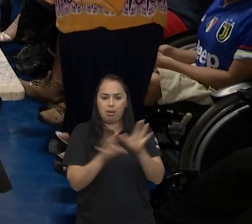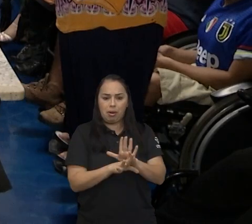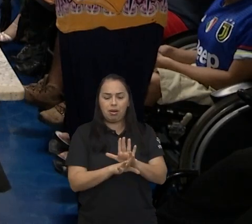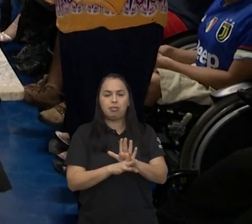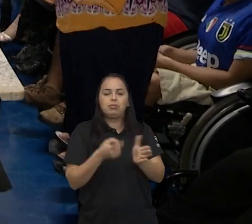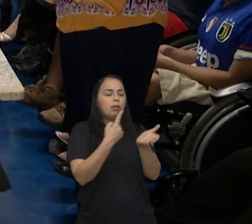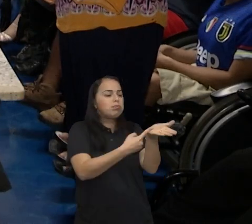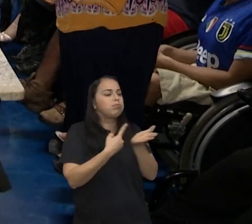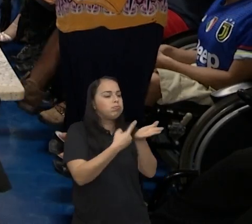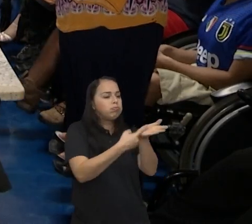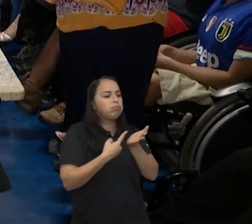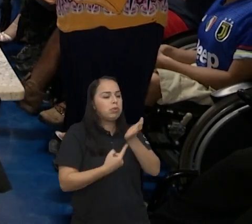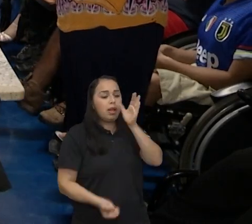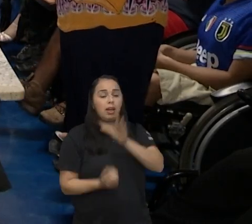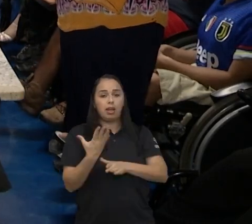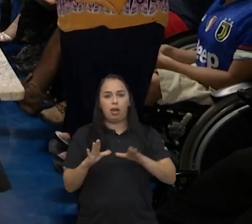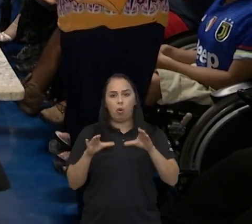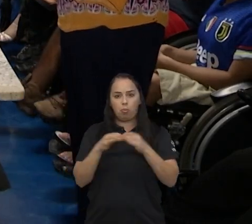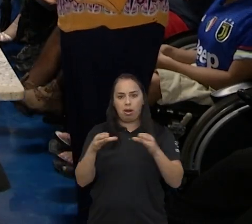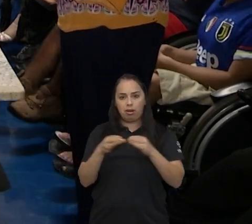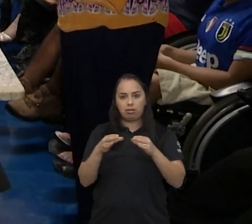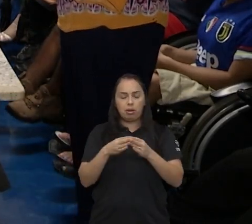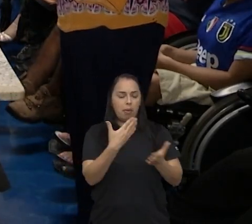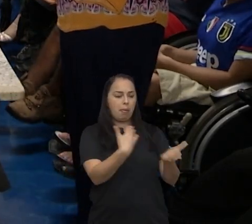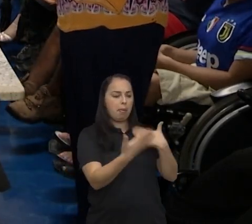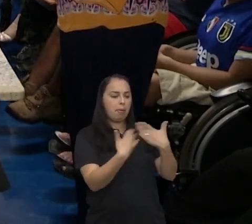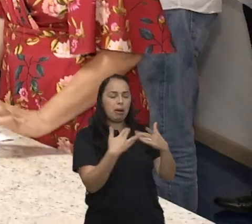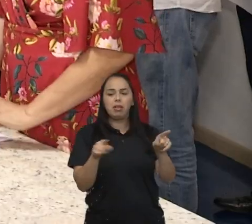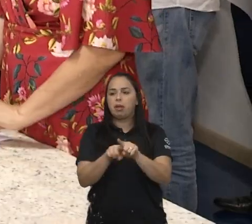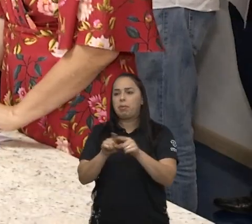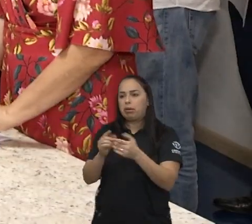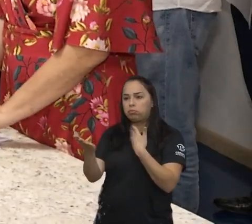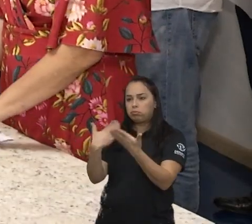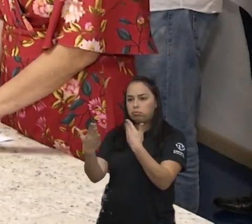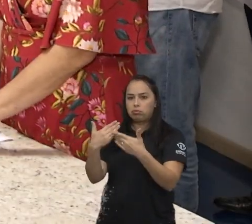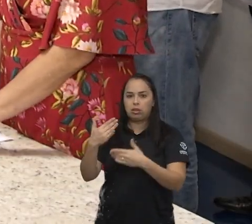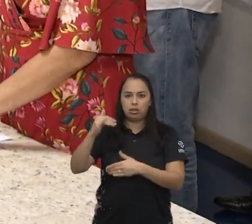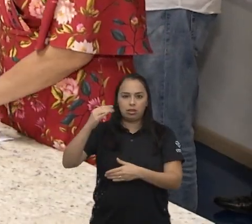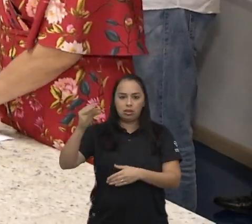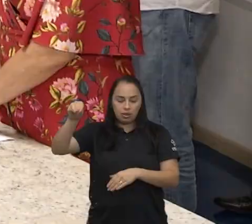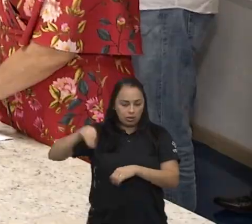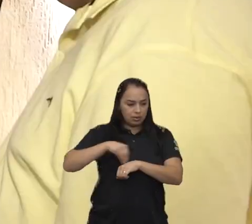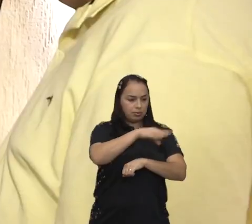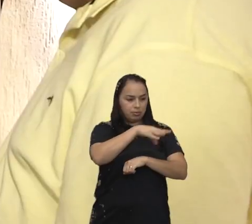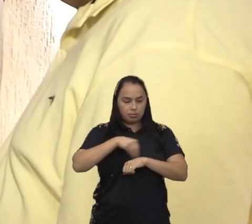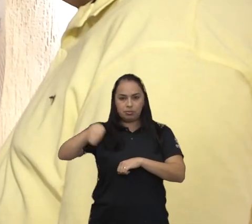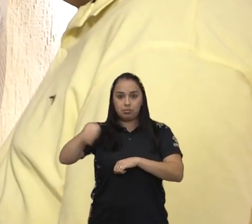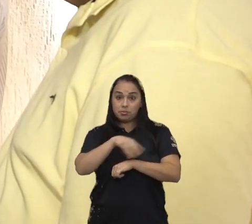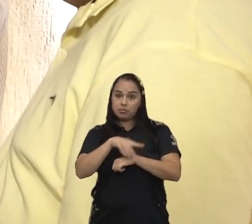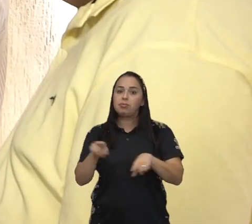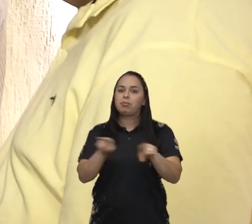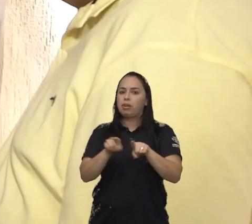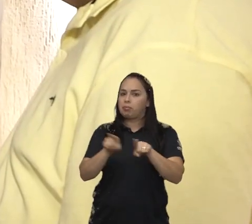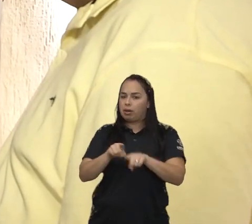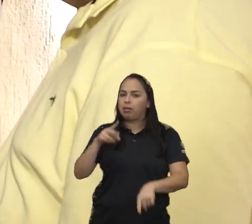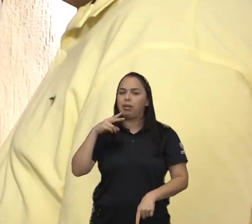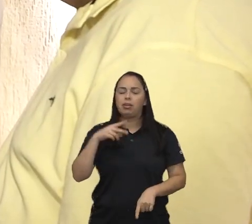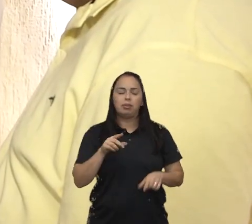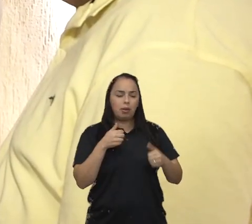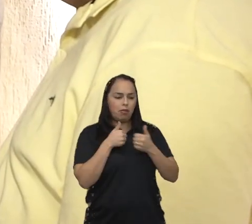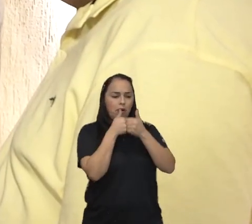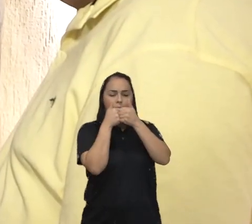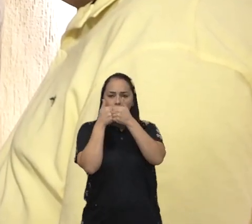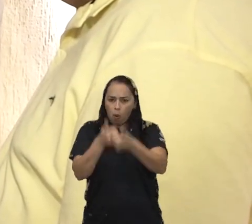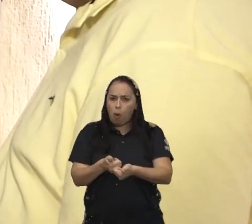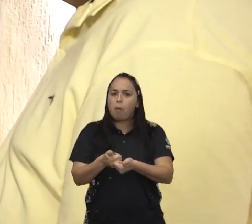se comprometeram a criar uma comissão para intermediar o diálogo entre o grupo e a prefeitura. Os parlamentares ainda